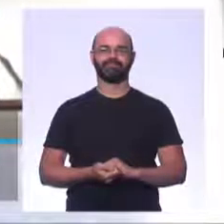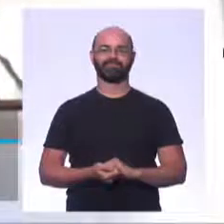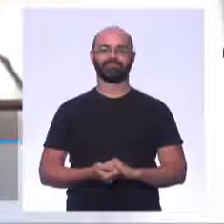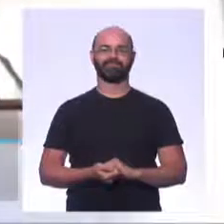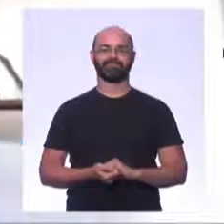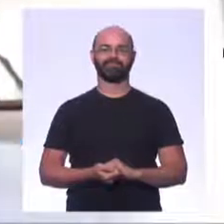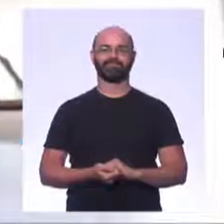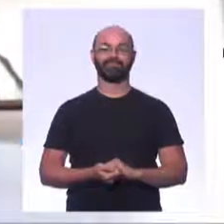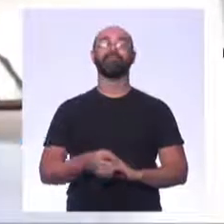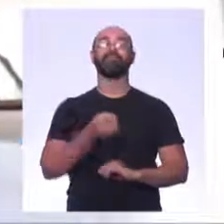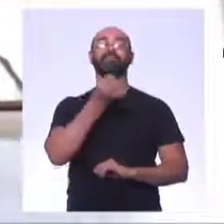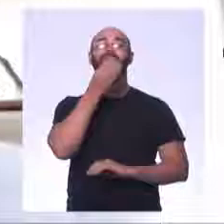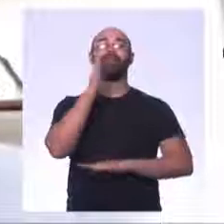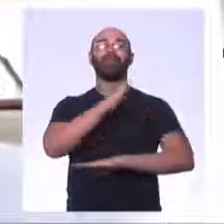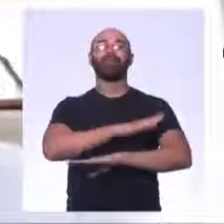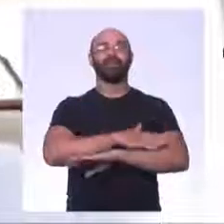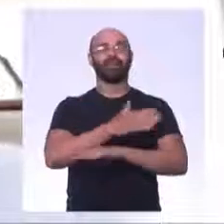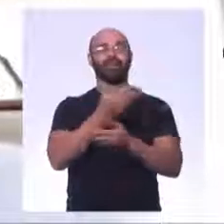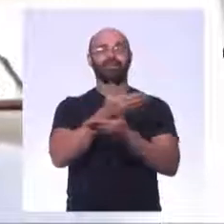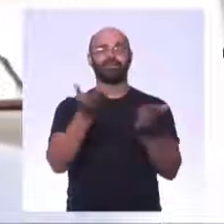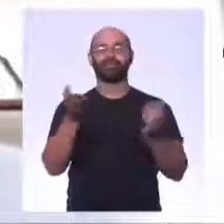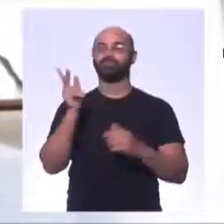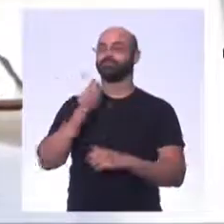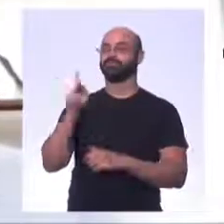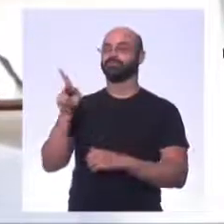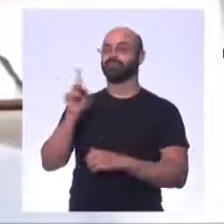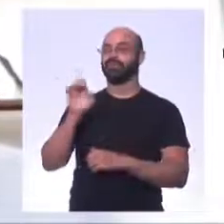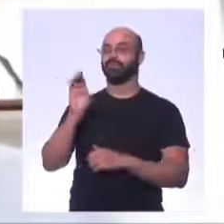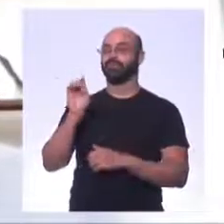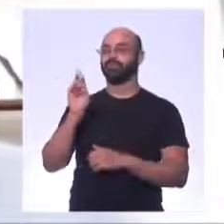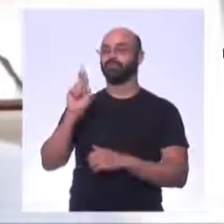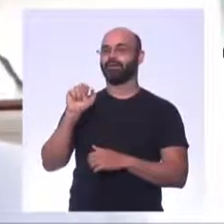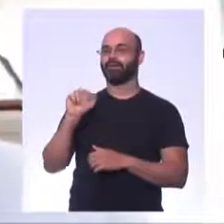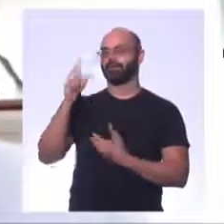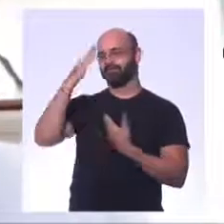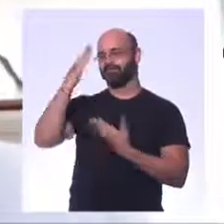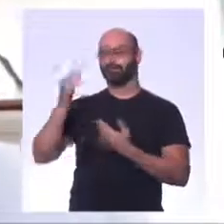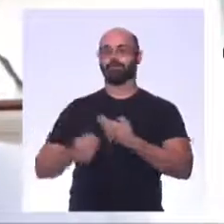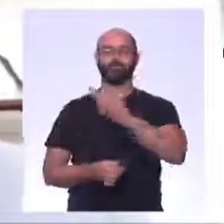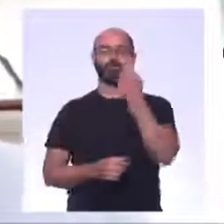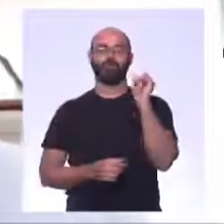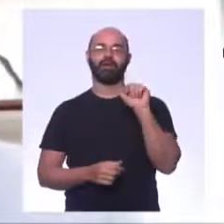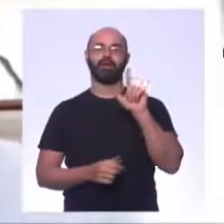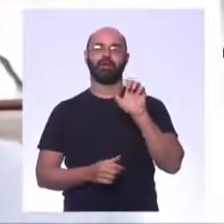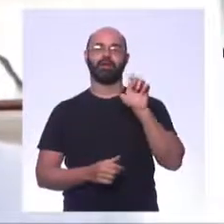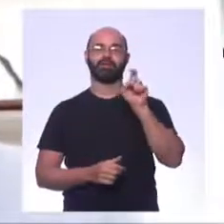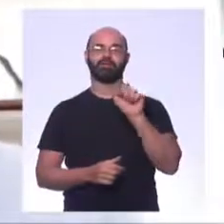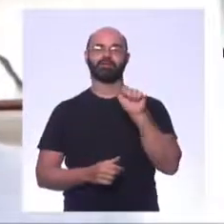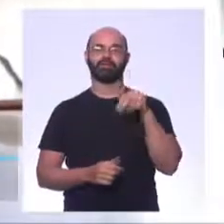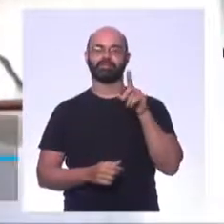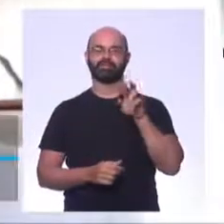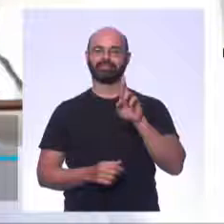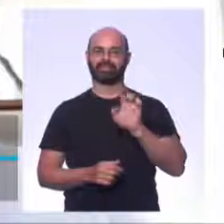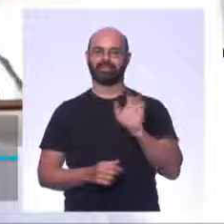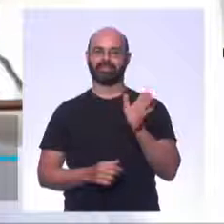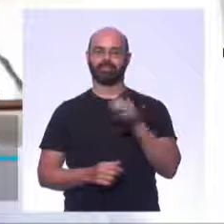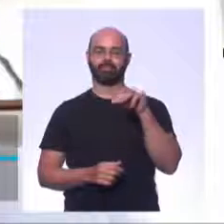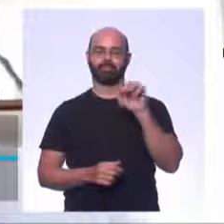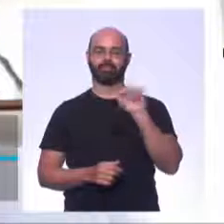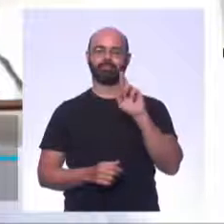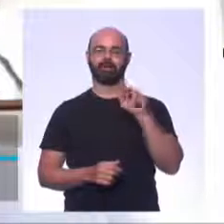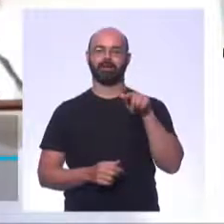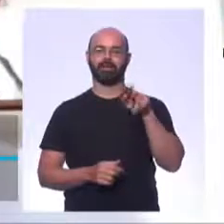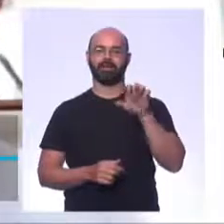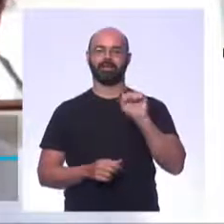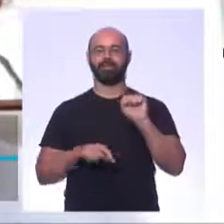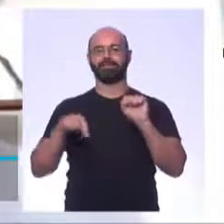Uma boa tarde. Muito obrigado, professora Débora. Então, como ela falou, meu nome é Alexandre Marques, eu sou aqui professor